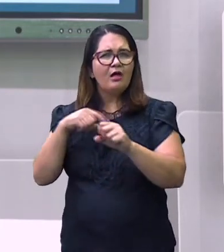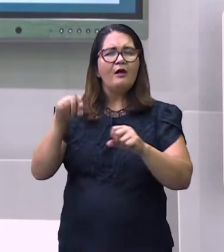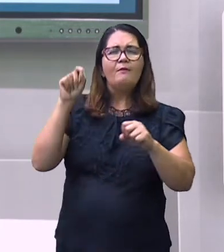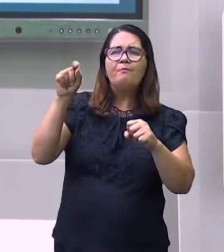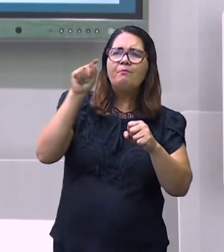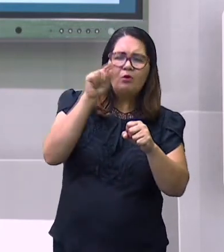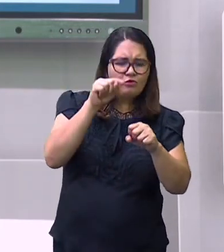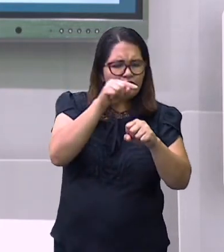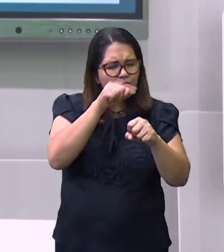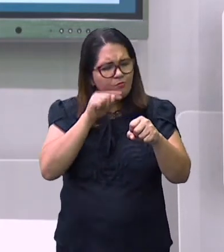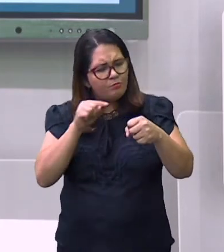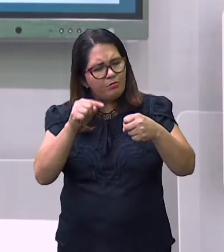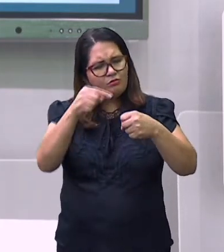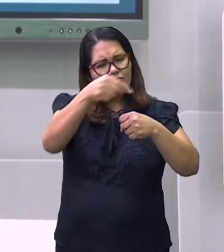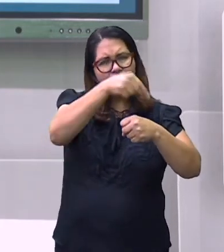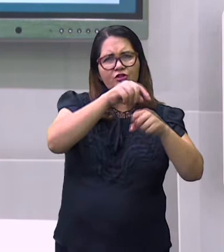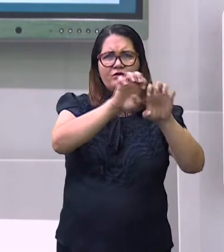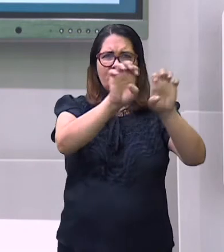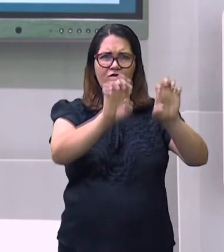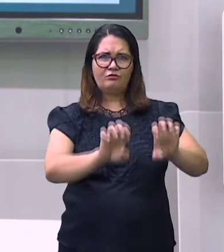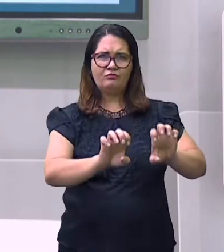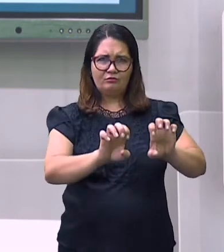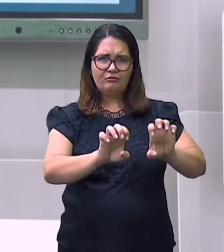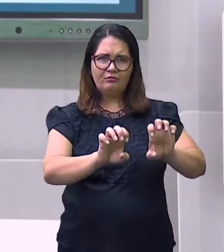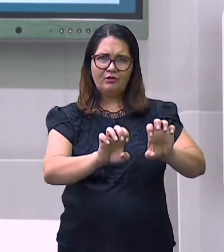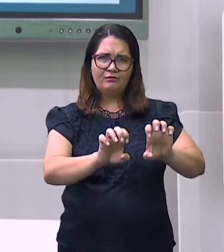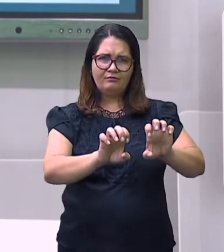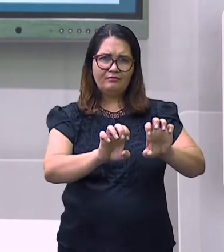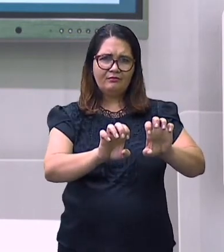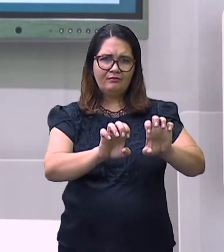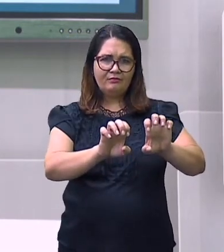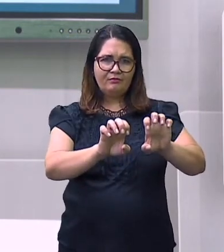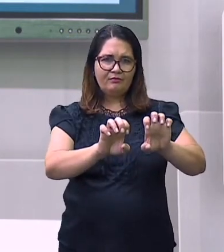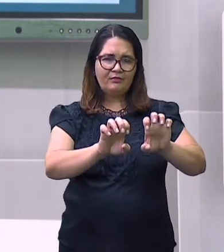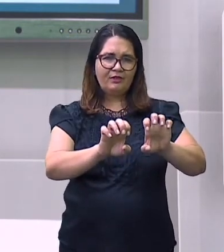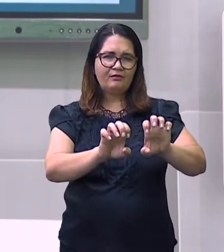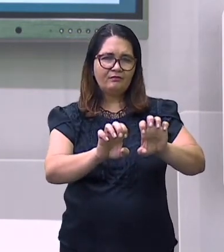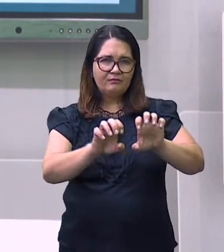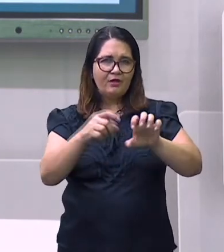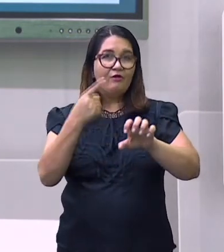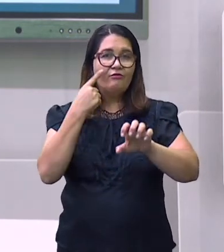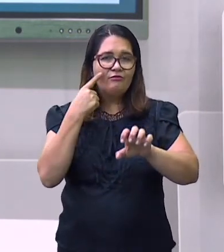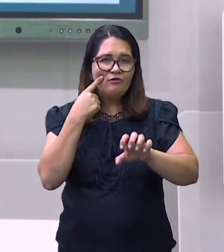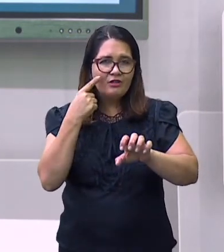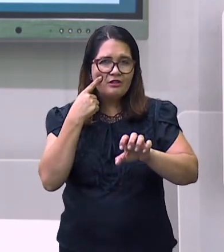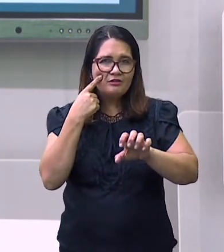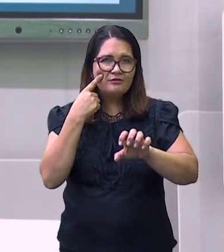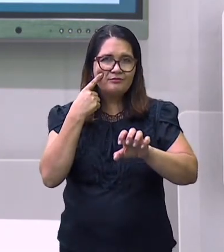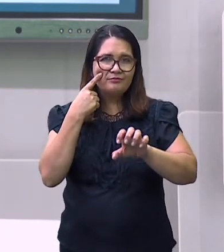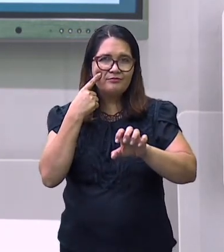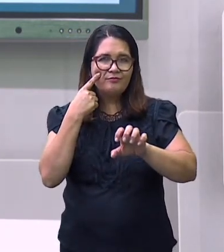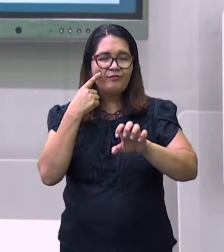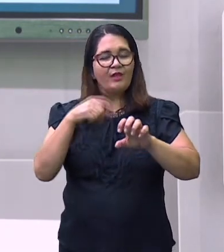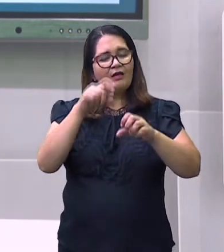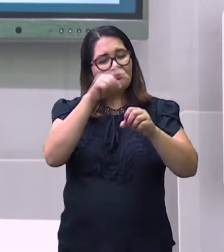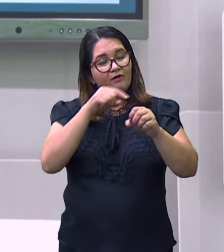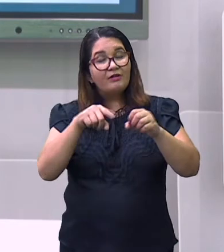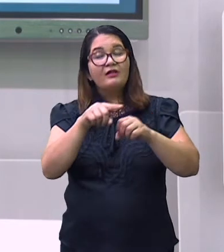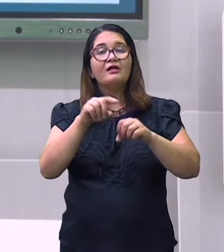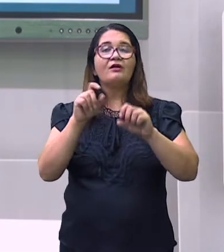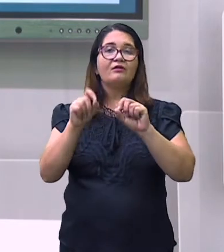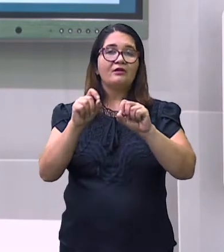coladinhos nessa estrutura, que você vai ter o retículo endoplasmático